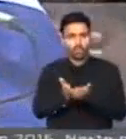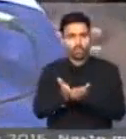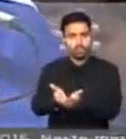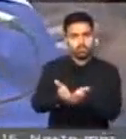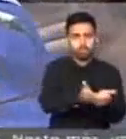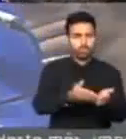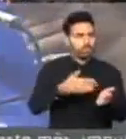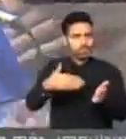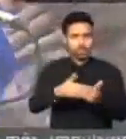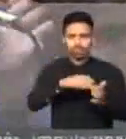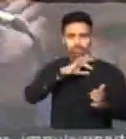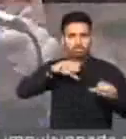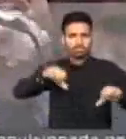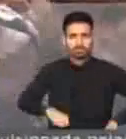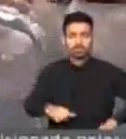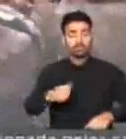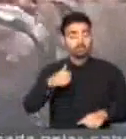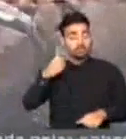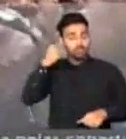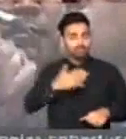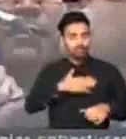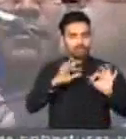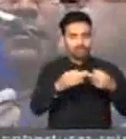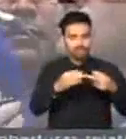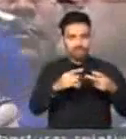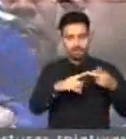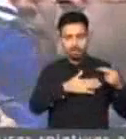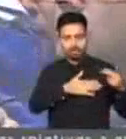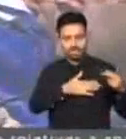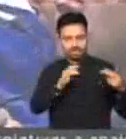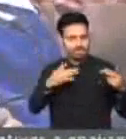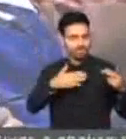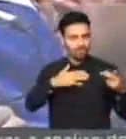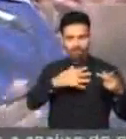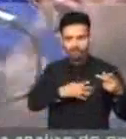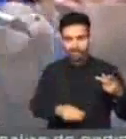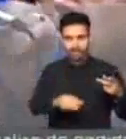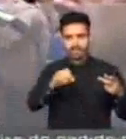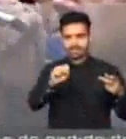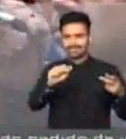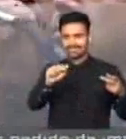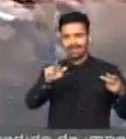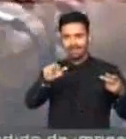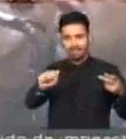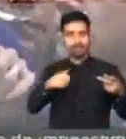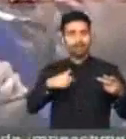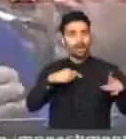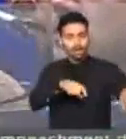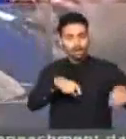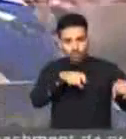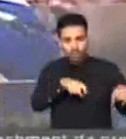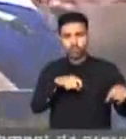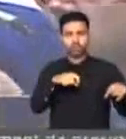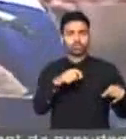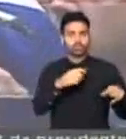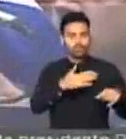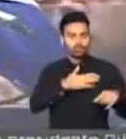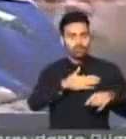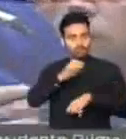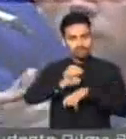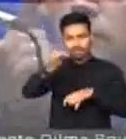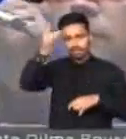pela minha família, especial pelo meu filho Arthur e pela minha filha Sara, pela agricultura e pelos agricultores do meu